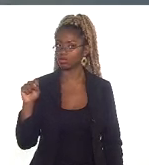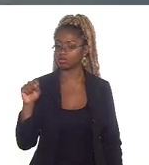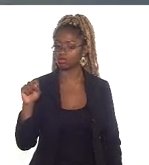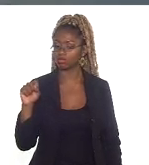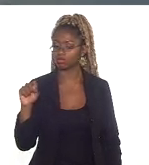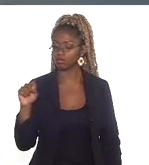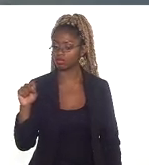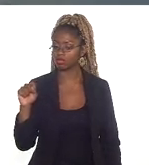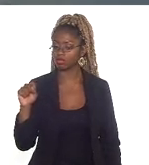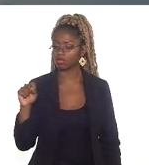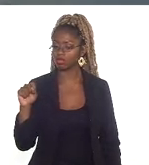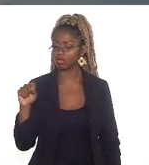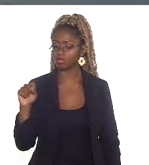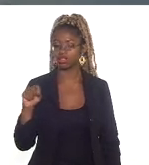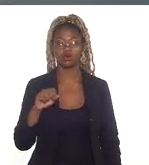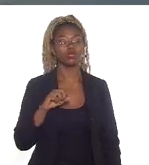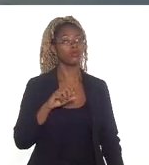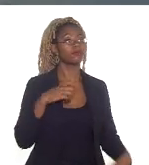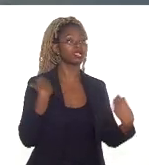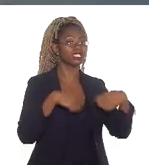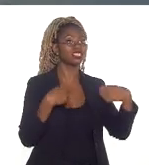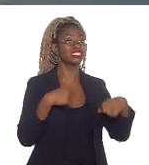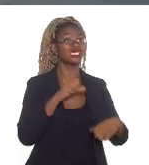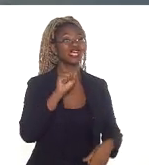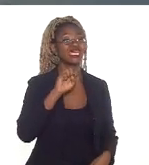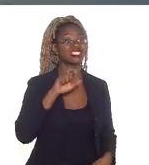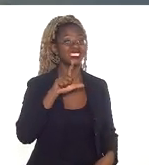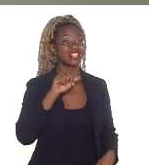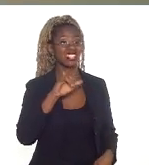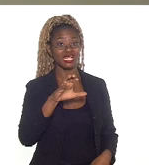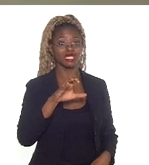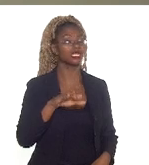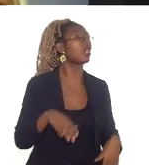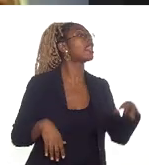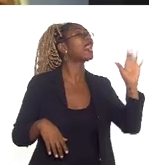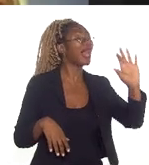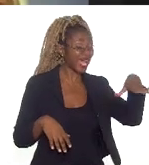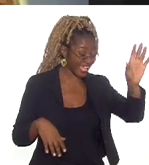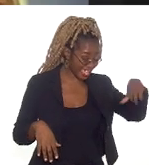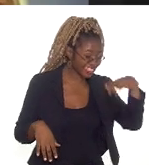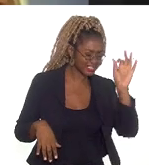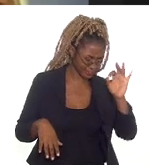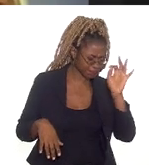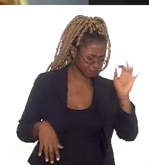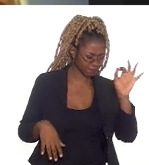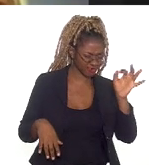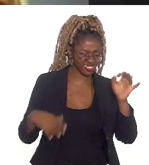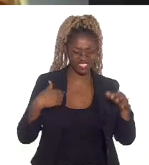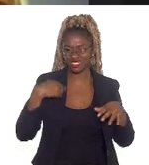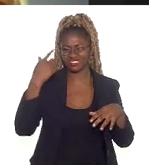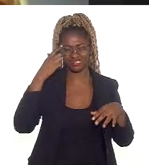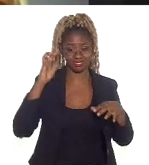Com Selic, taxa Selic. Ah, taxa Selic, eu pensei que você não entendi.